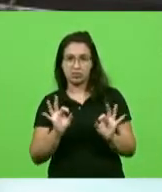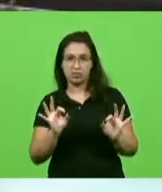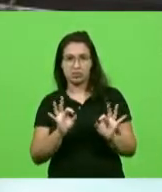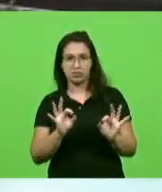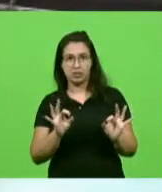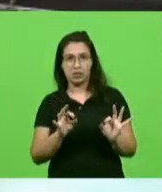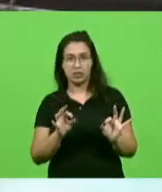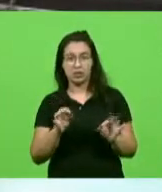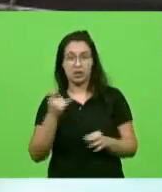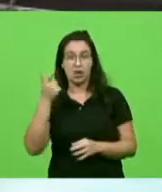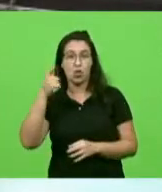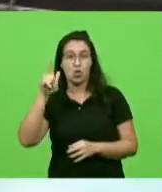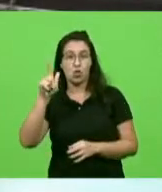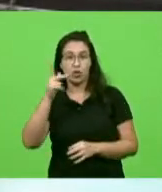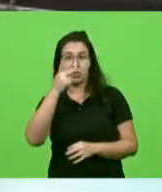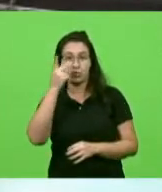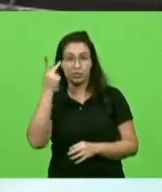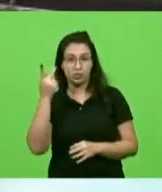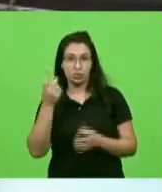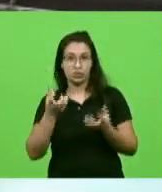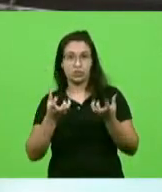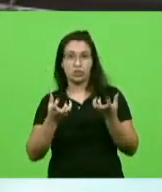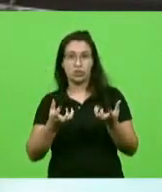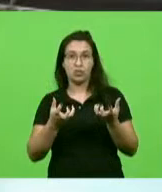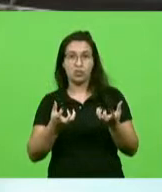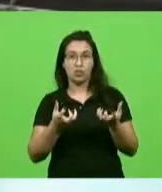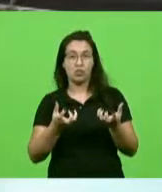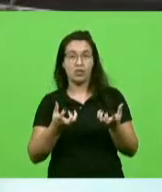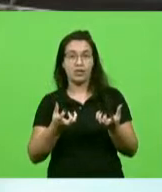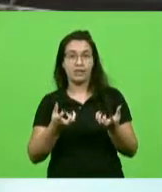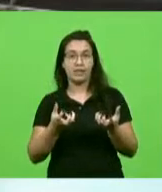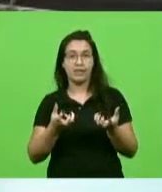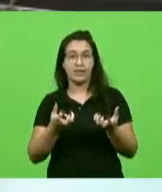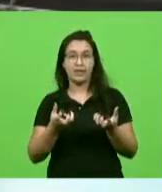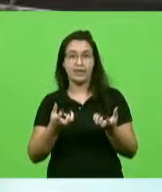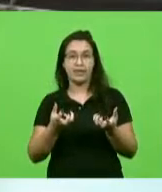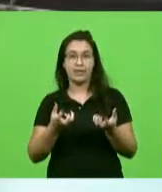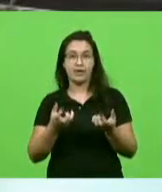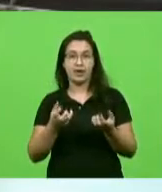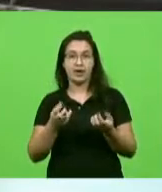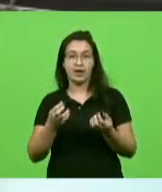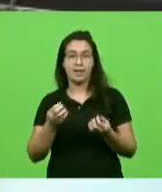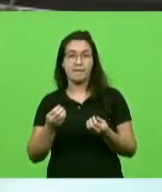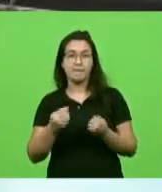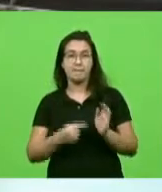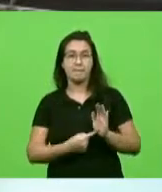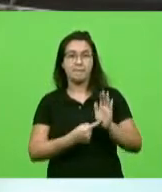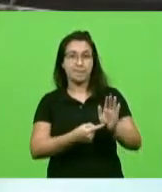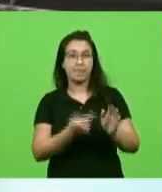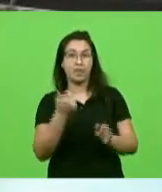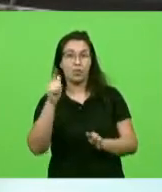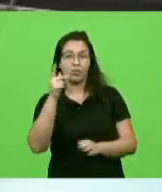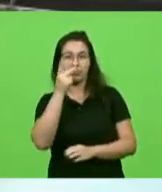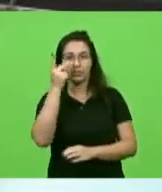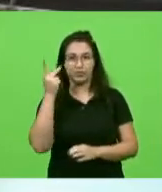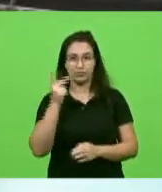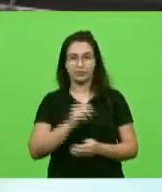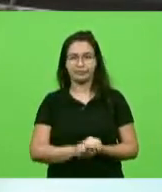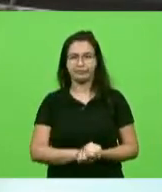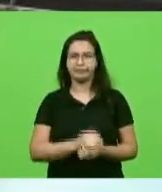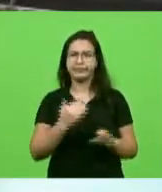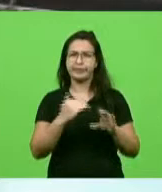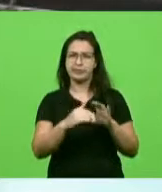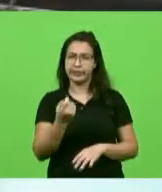aspas, alguém querendo vender a imagem de outrem, fecha aspas. Efetivamente, tais mensagens são bastante